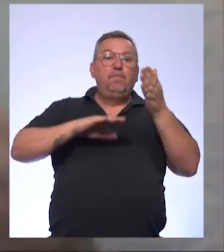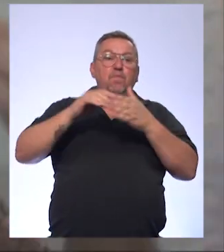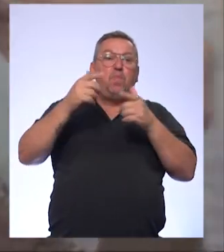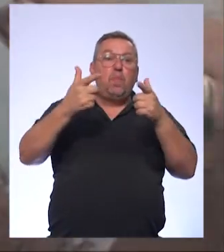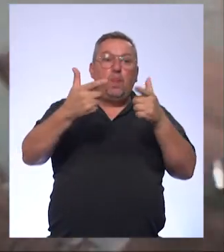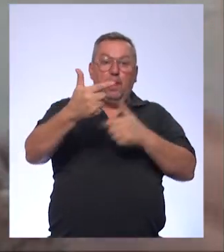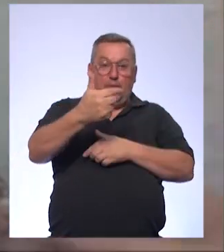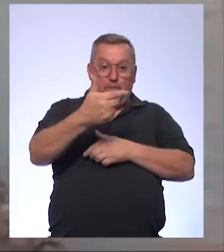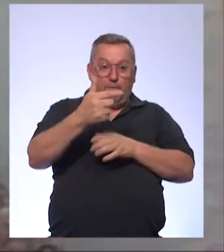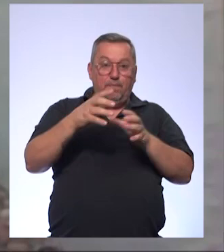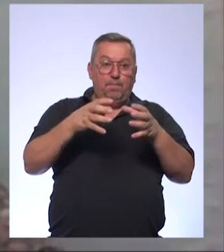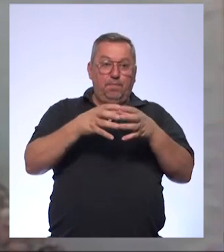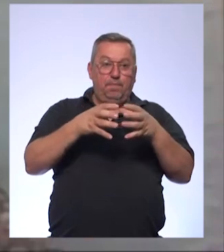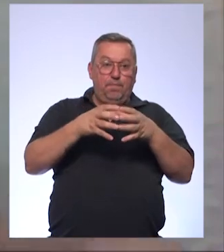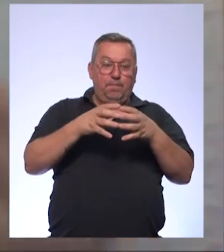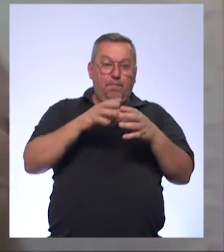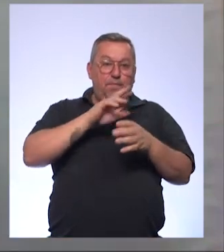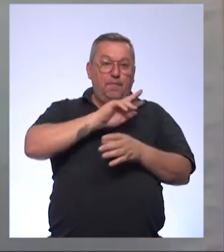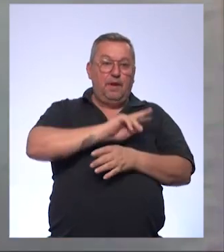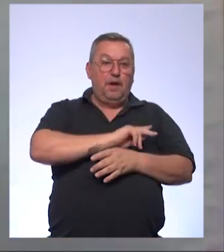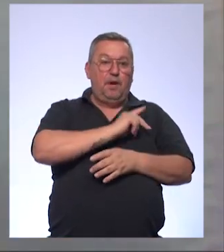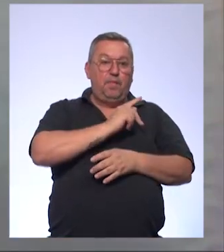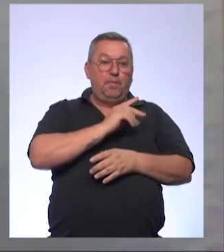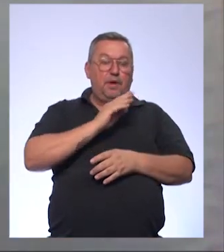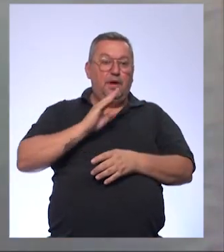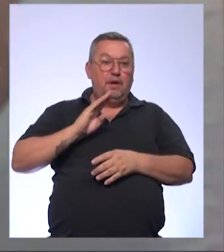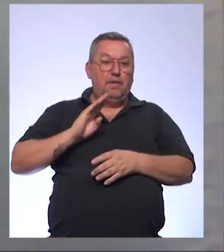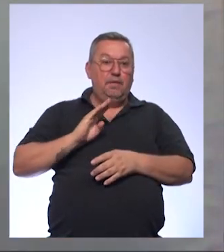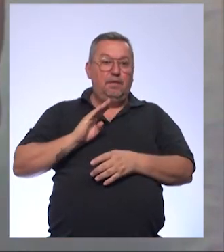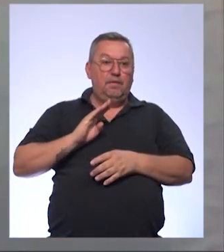tribos eram hebraicas,